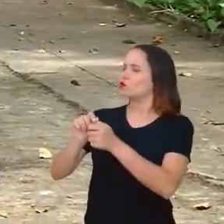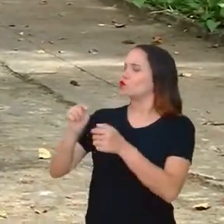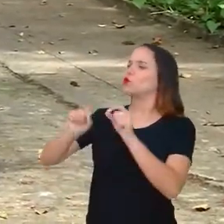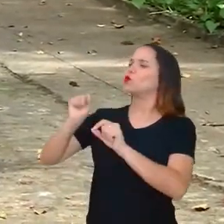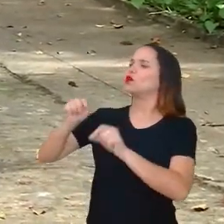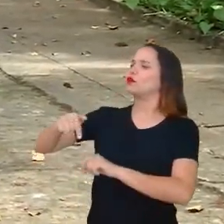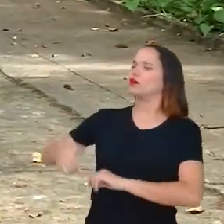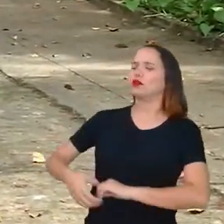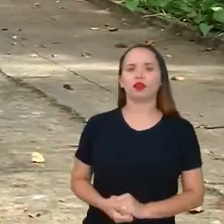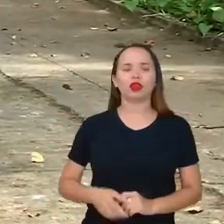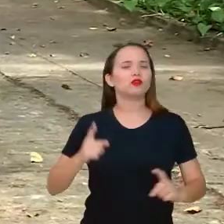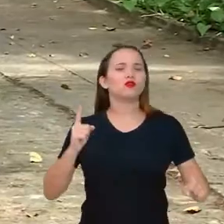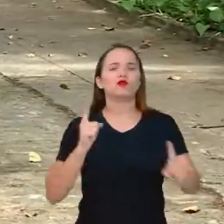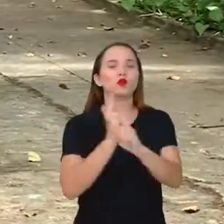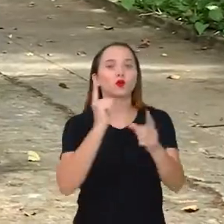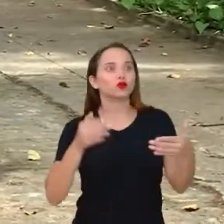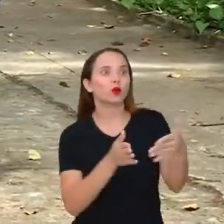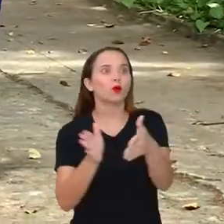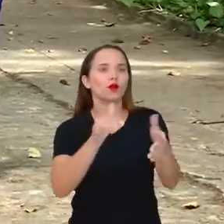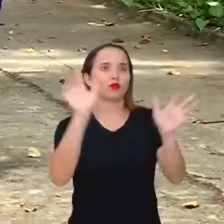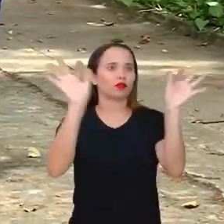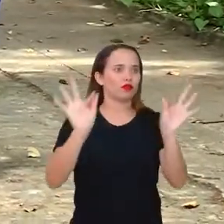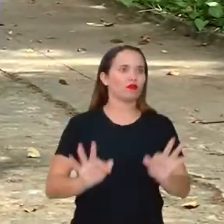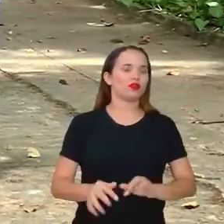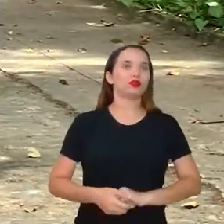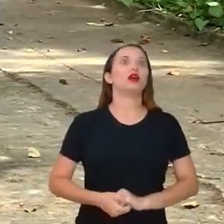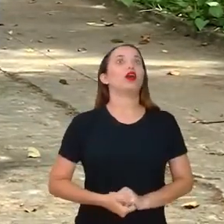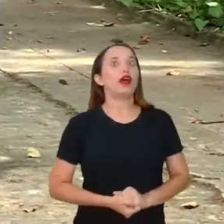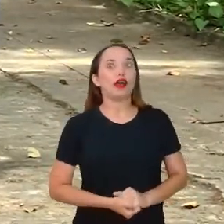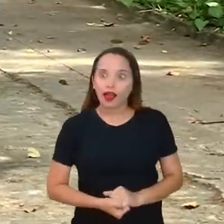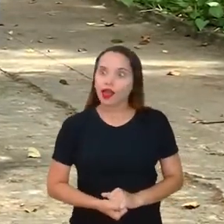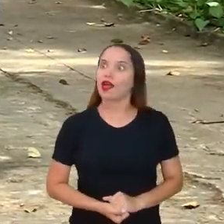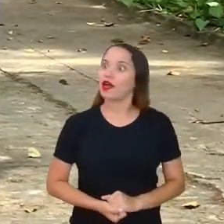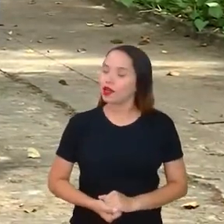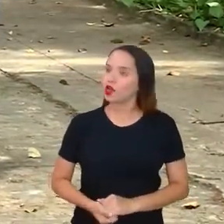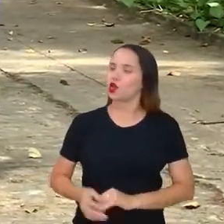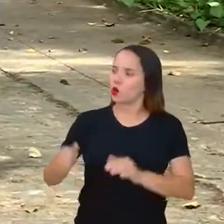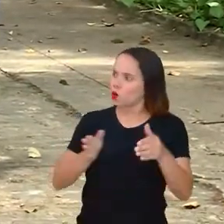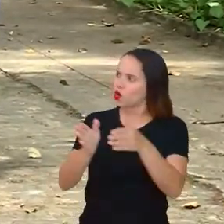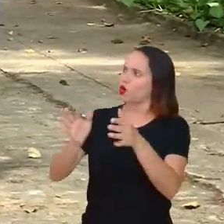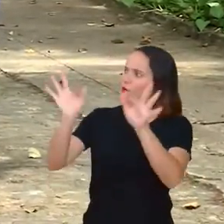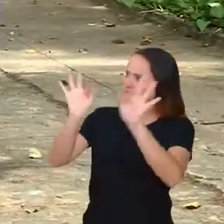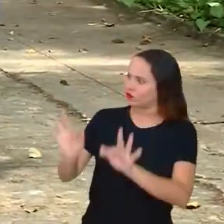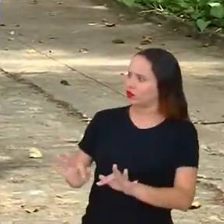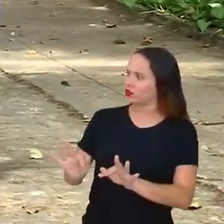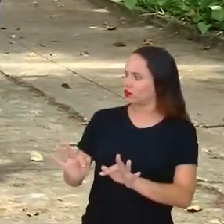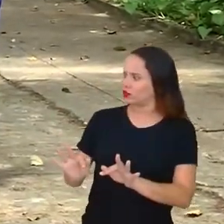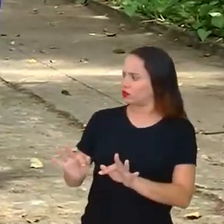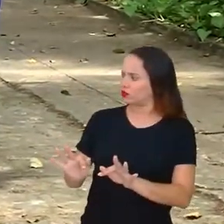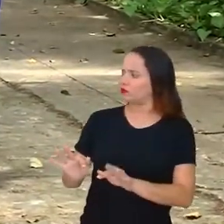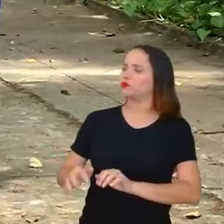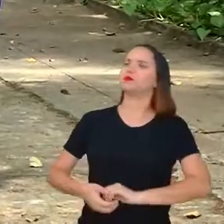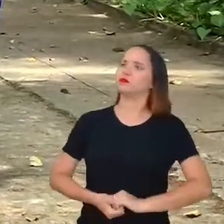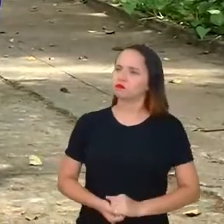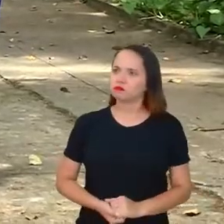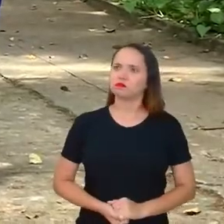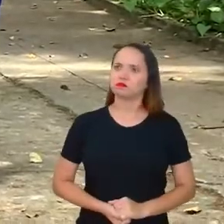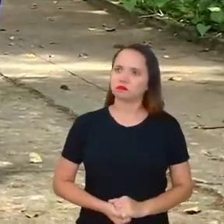hein o caminho da felicidade a felicidade